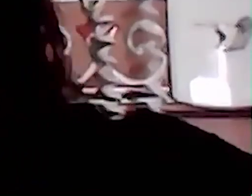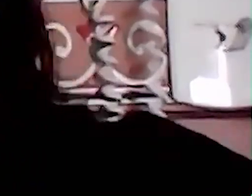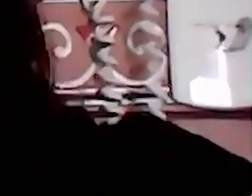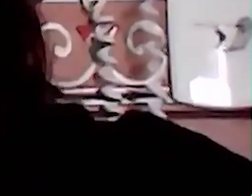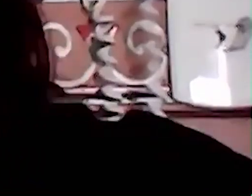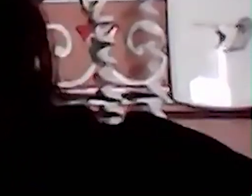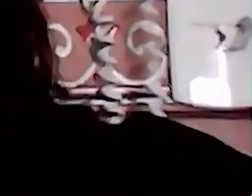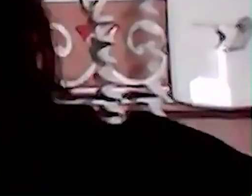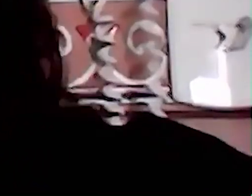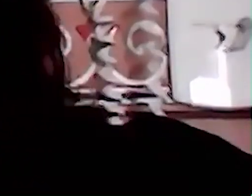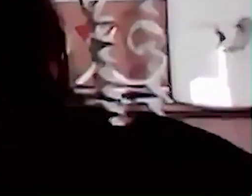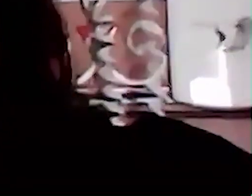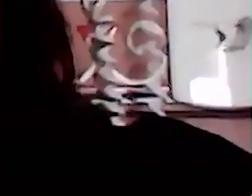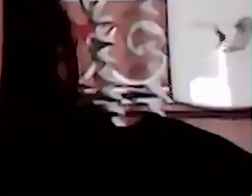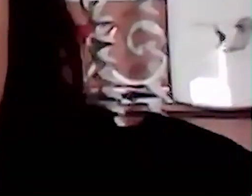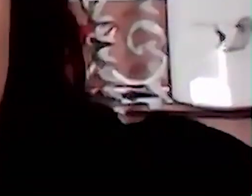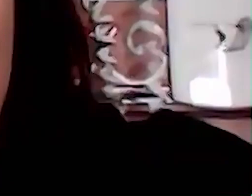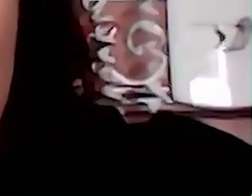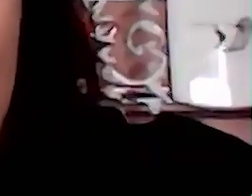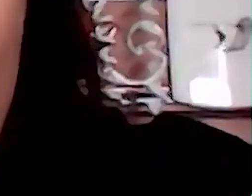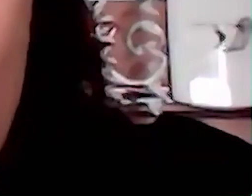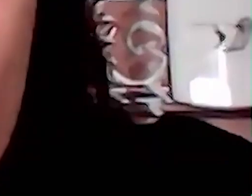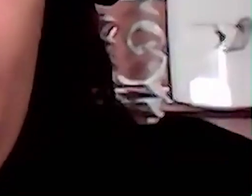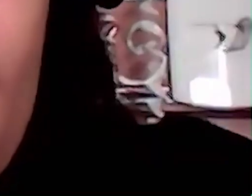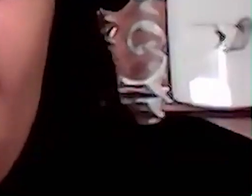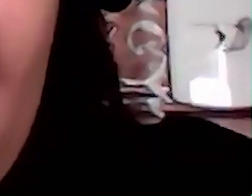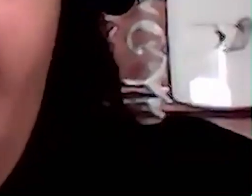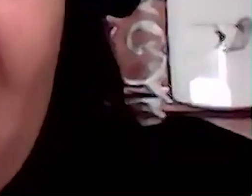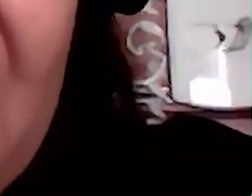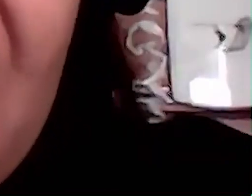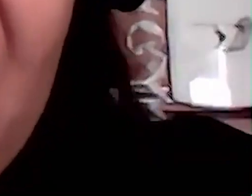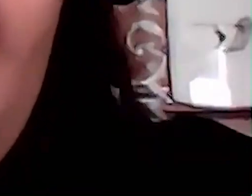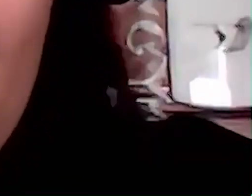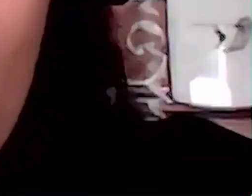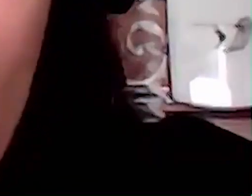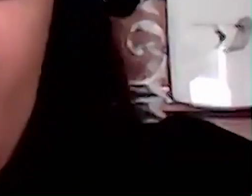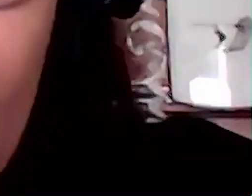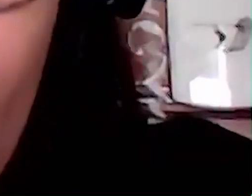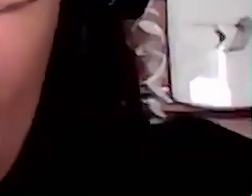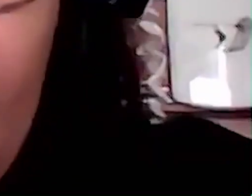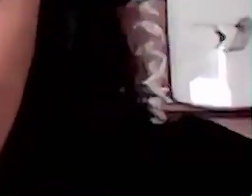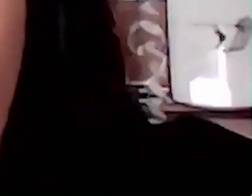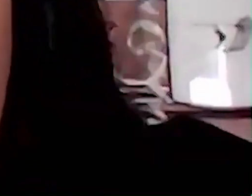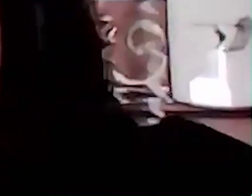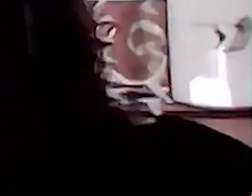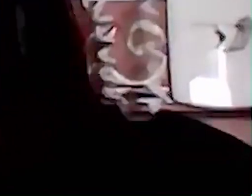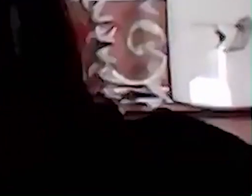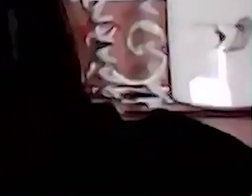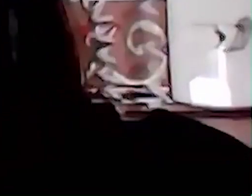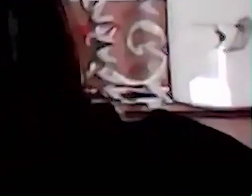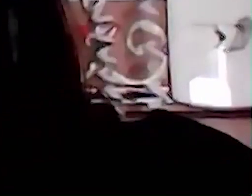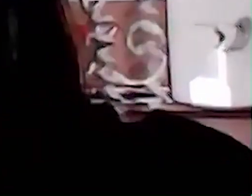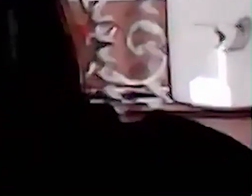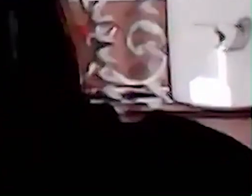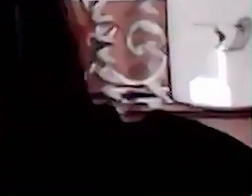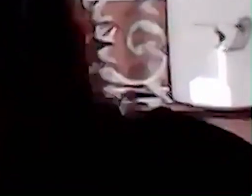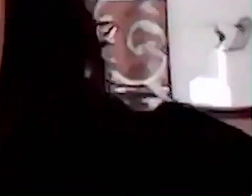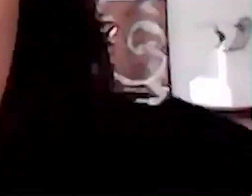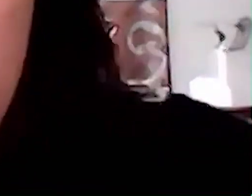por toda essa riqueza que é proporcionada. E mais uma coisinha,